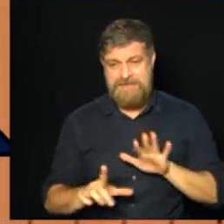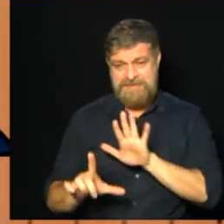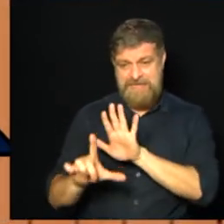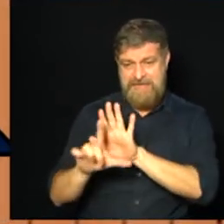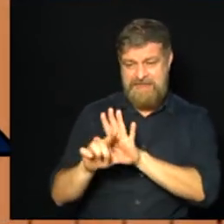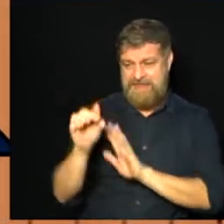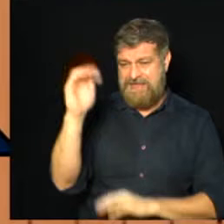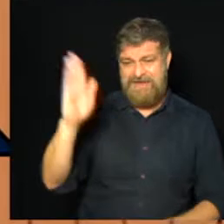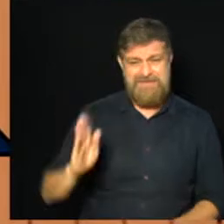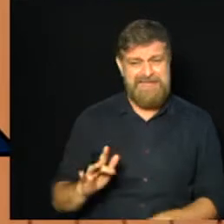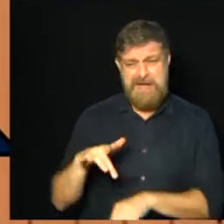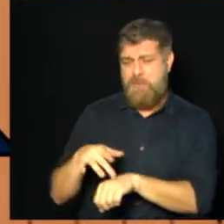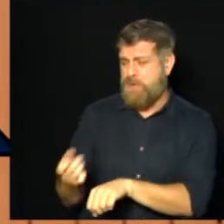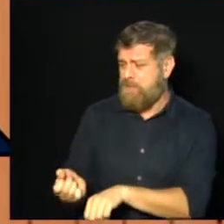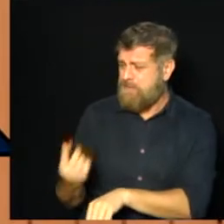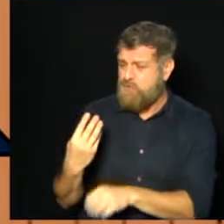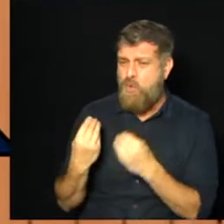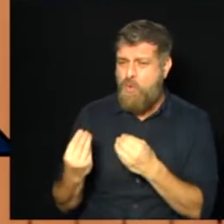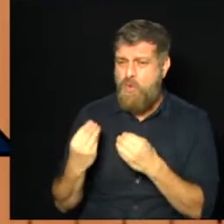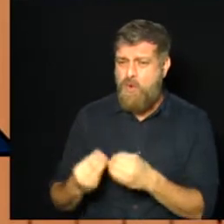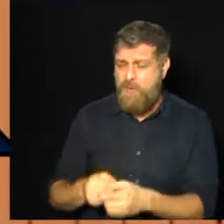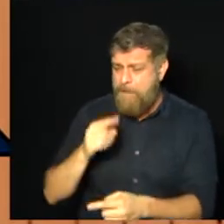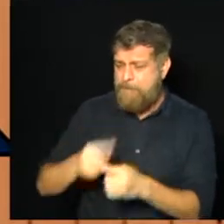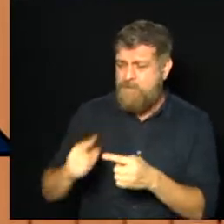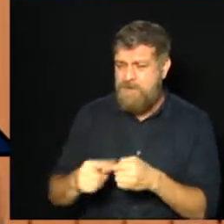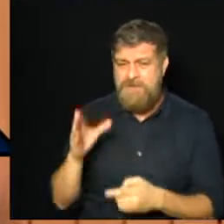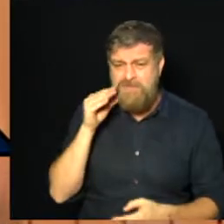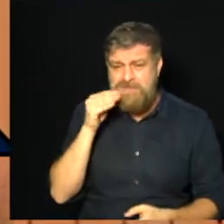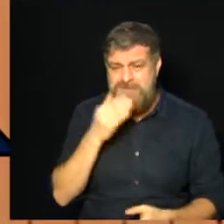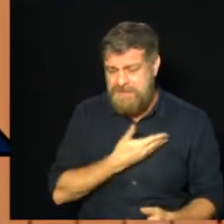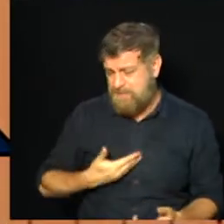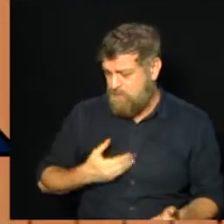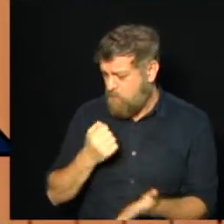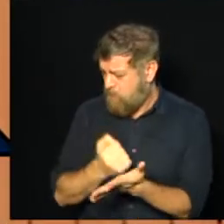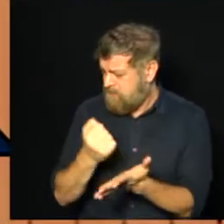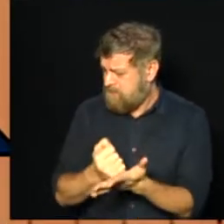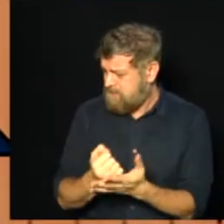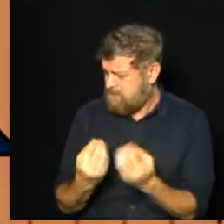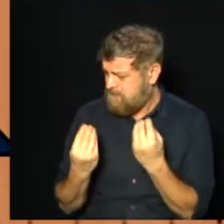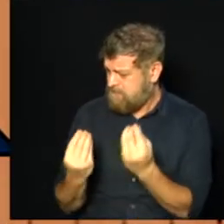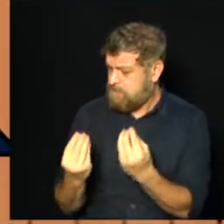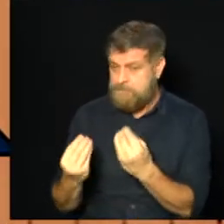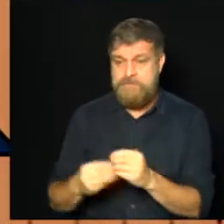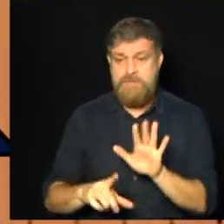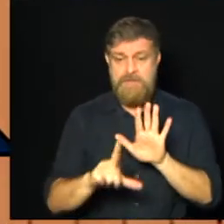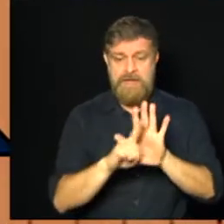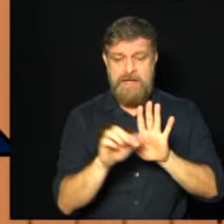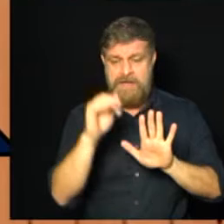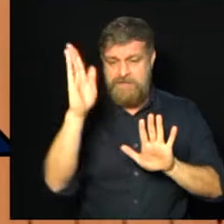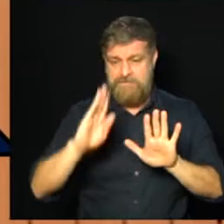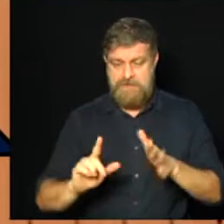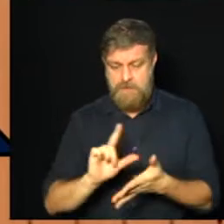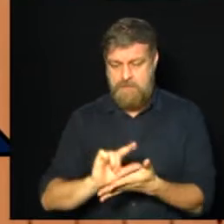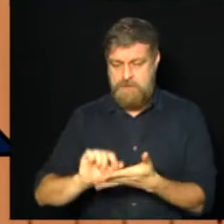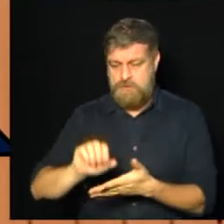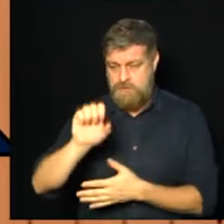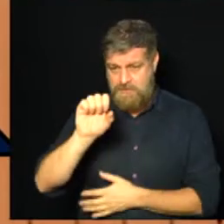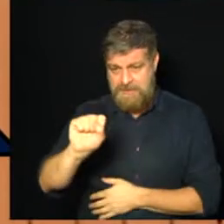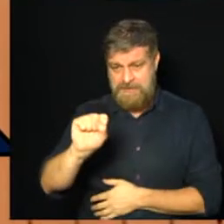minha opinião, é um absurdo, mas nós lidamos com ela. Contudo, a lei federal, no artigo 8º, que é o que